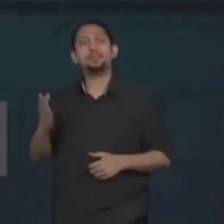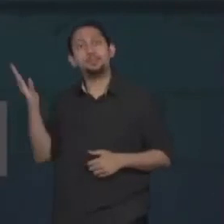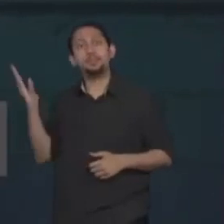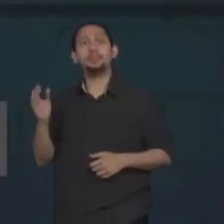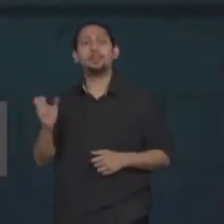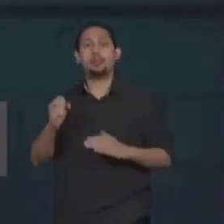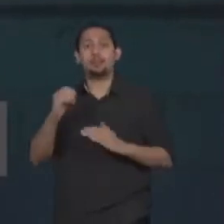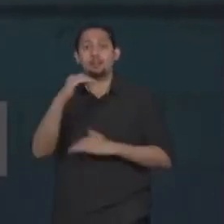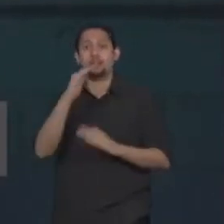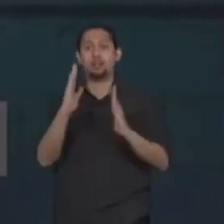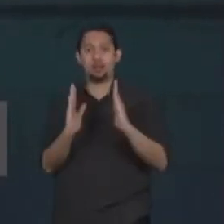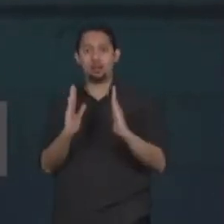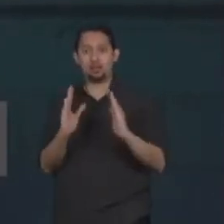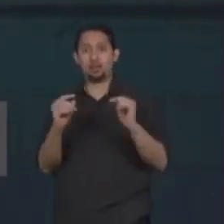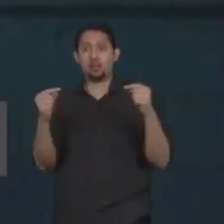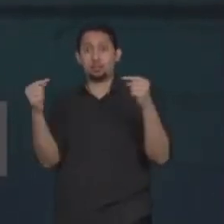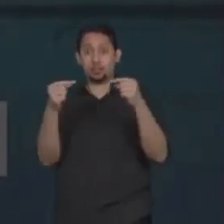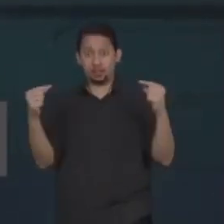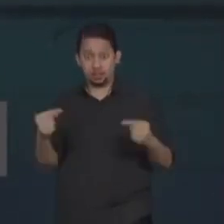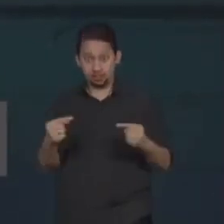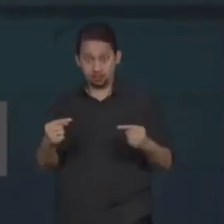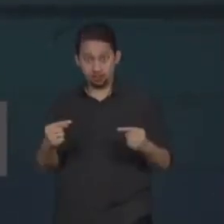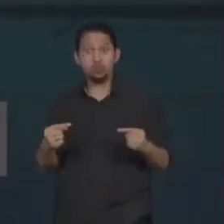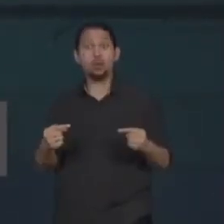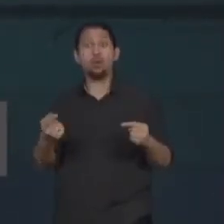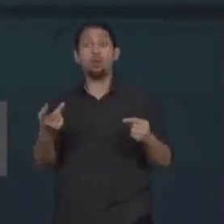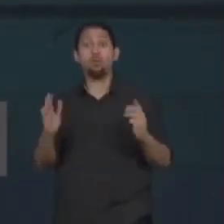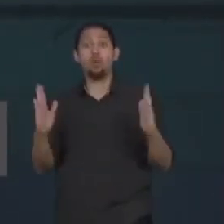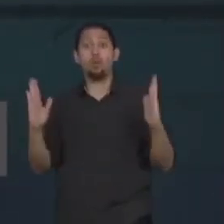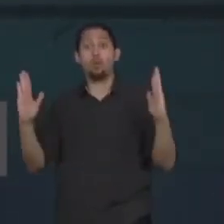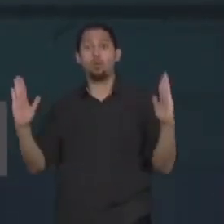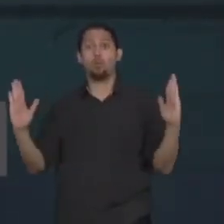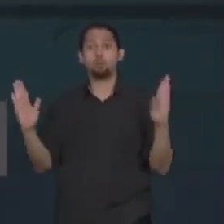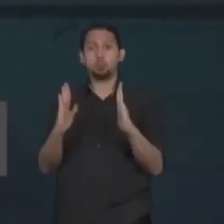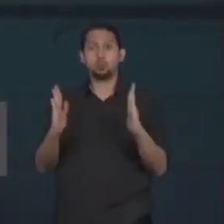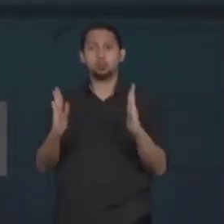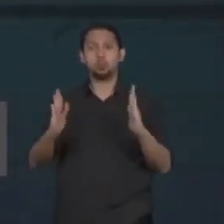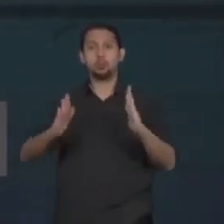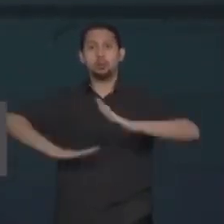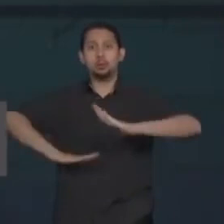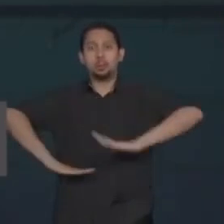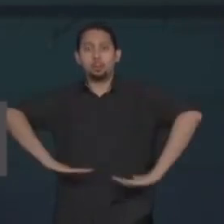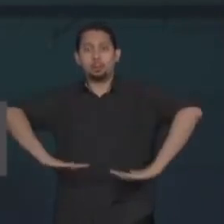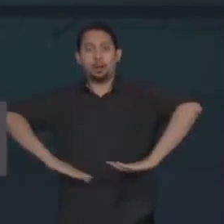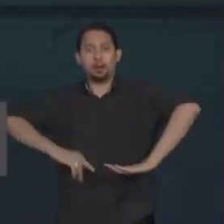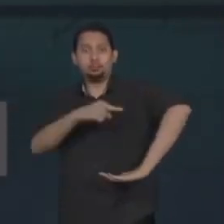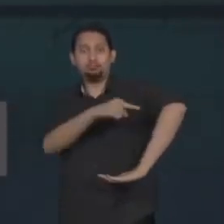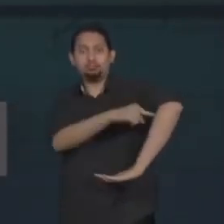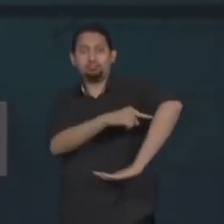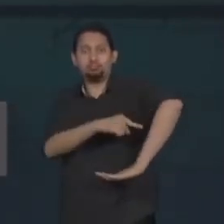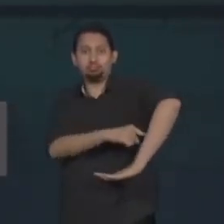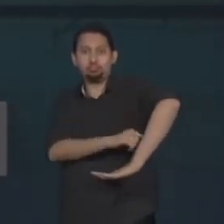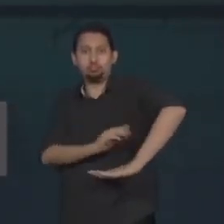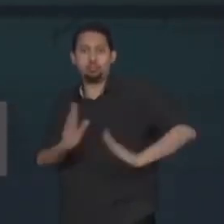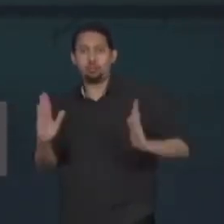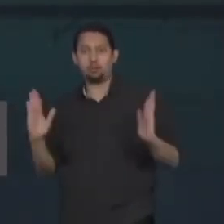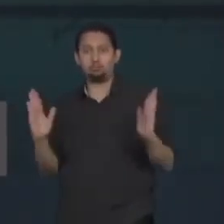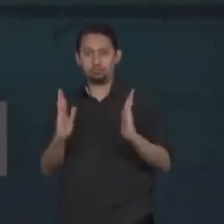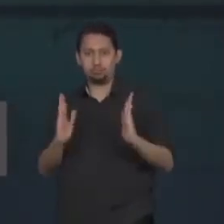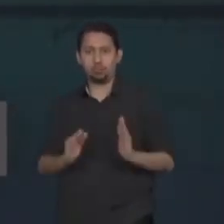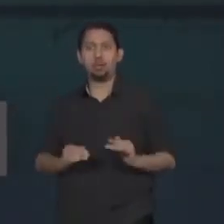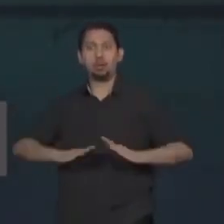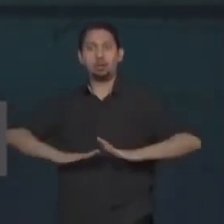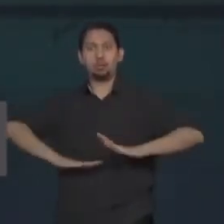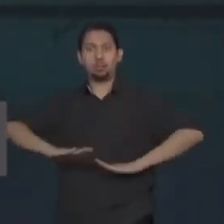nesses palitos que você vai encaixar as pernas agora e os pés que você fez. Então nós temos as 2 pernas aqui. O que a gente